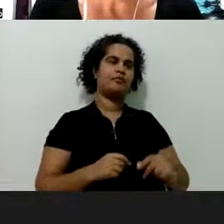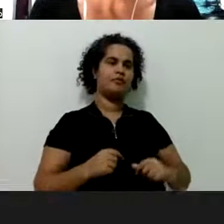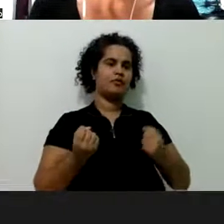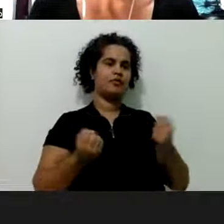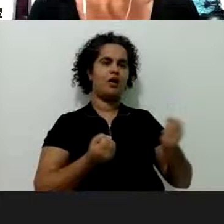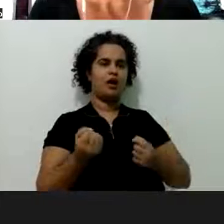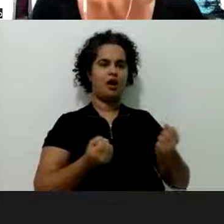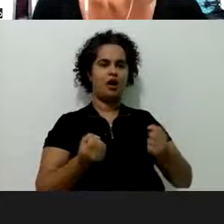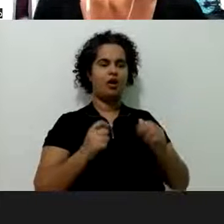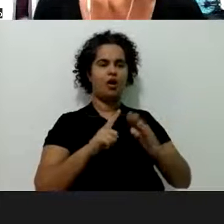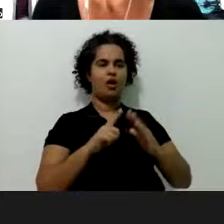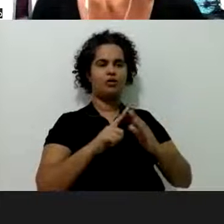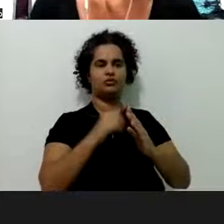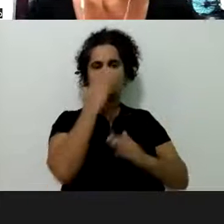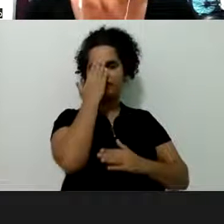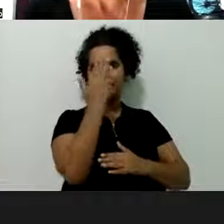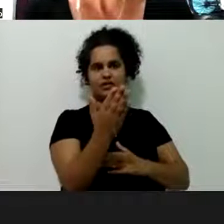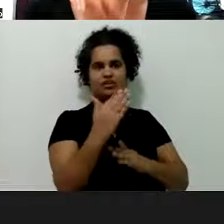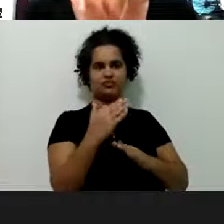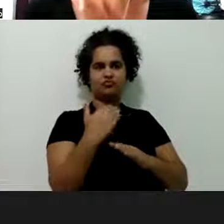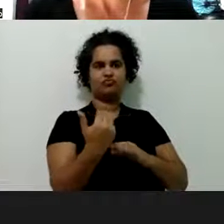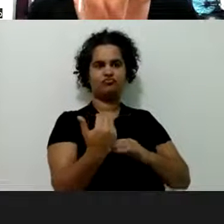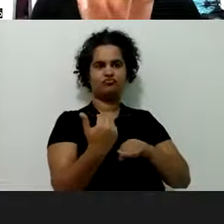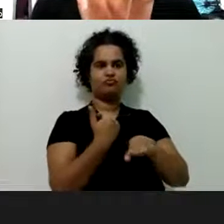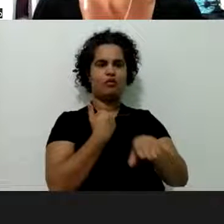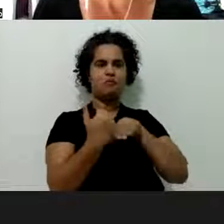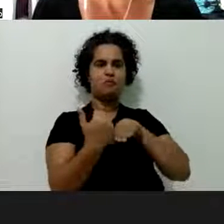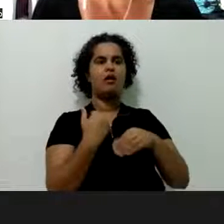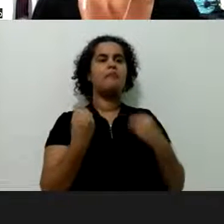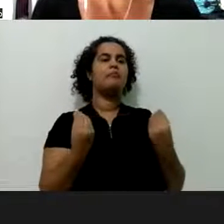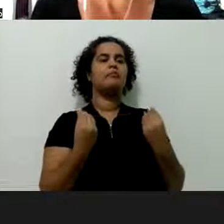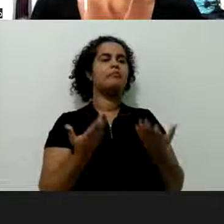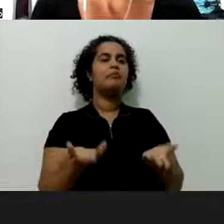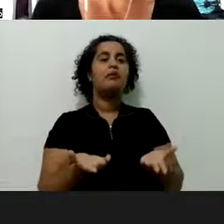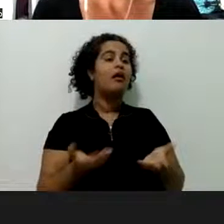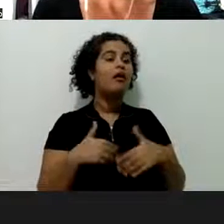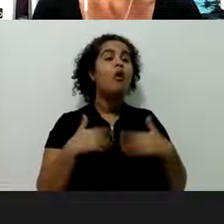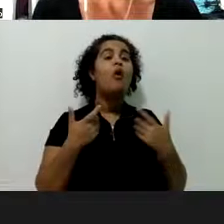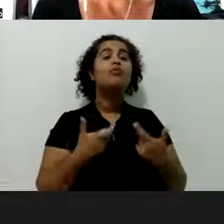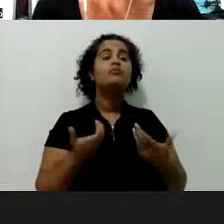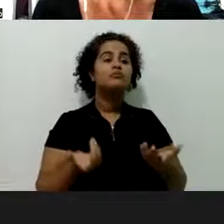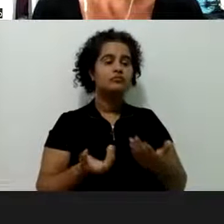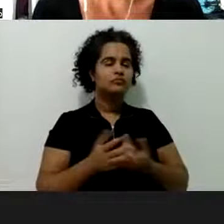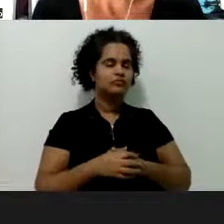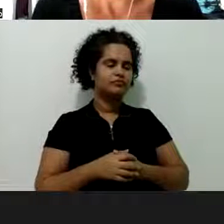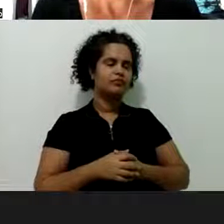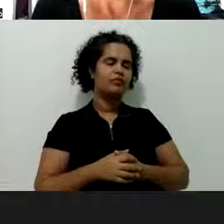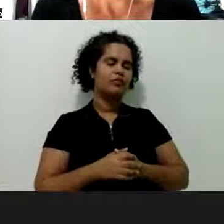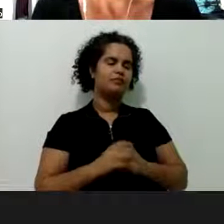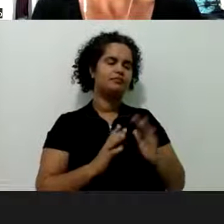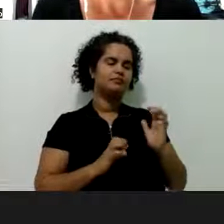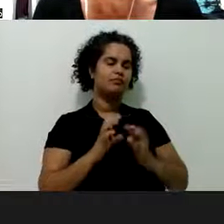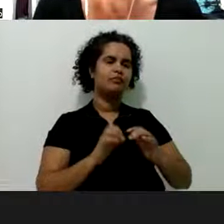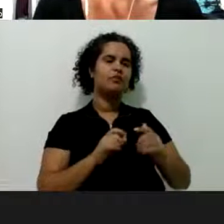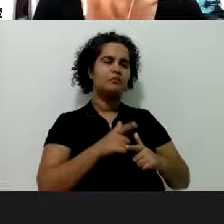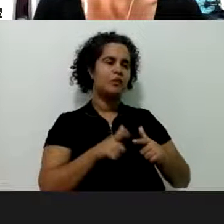na frente da minha loja? Então, assim, o conflito faz parte da sociedade, né?